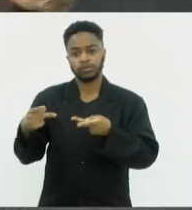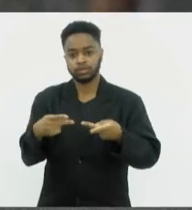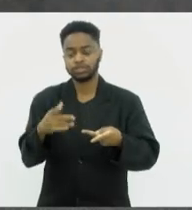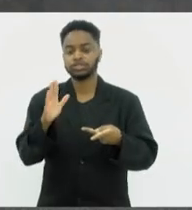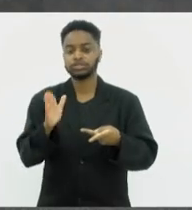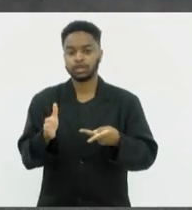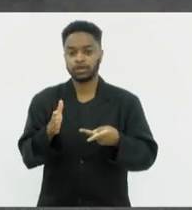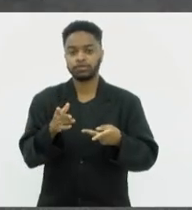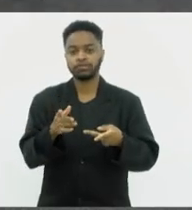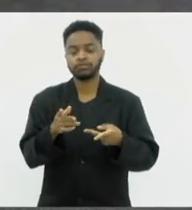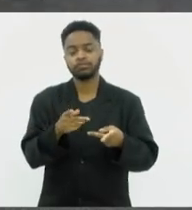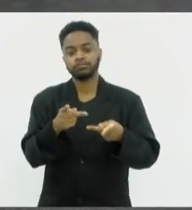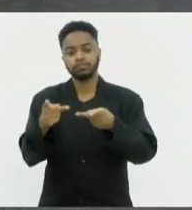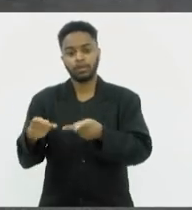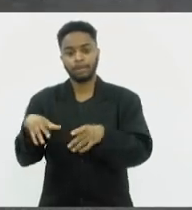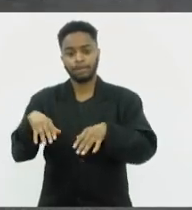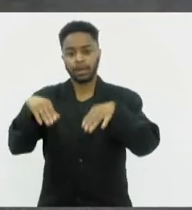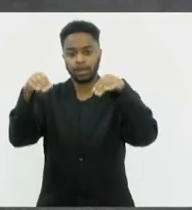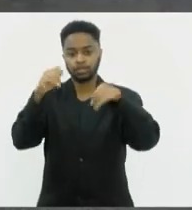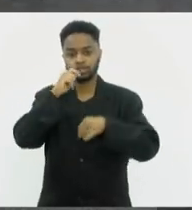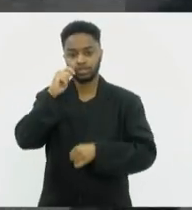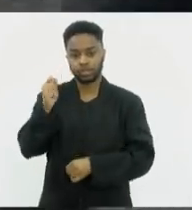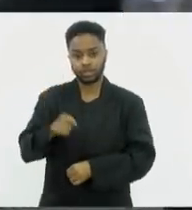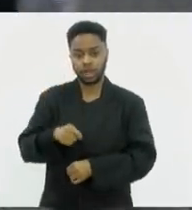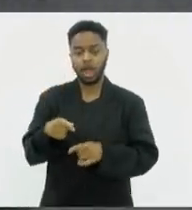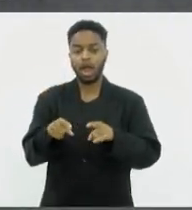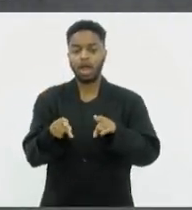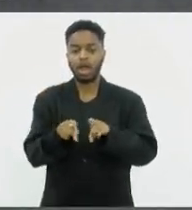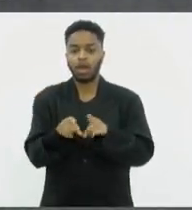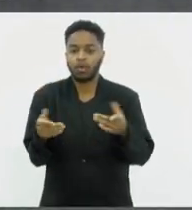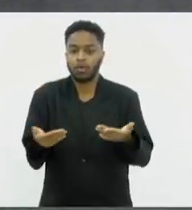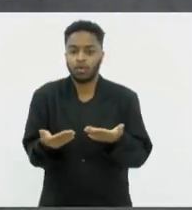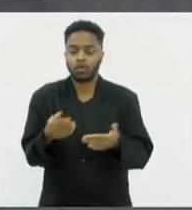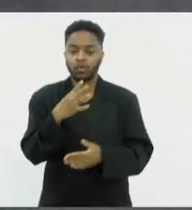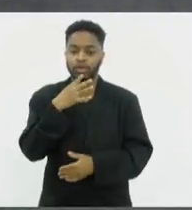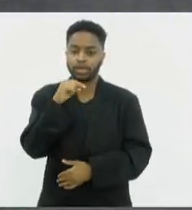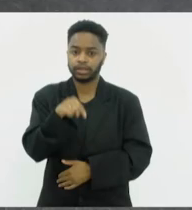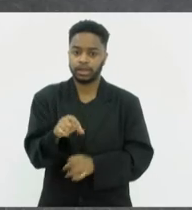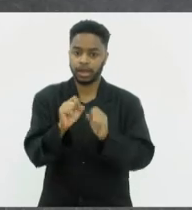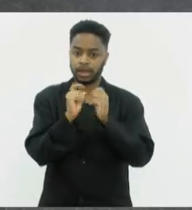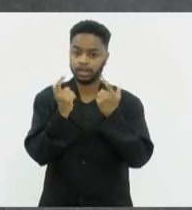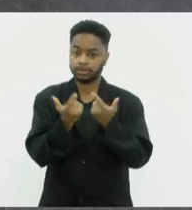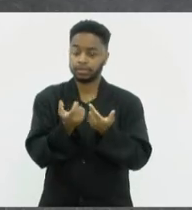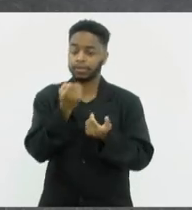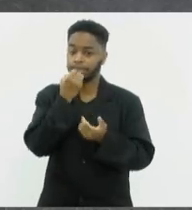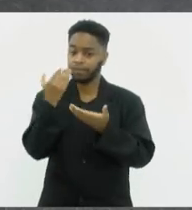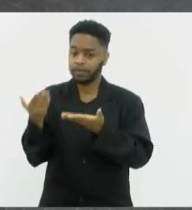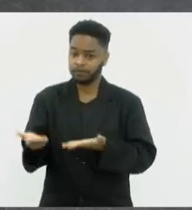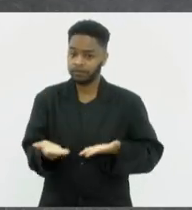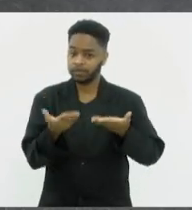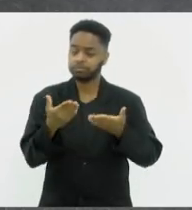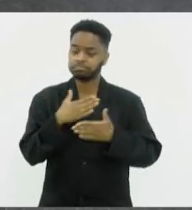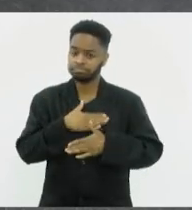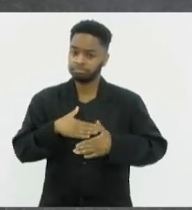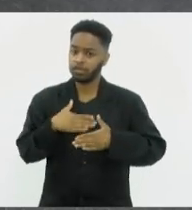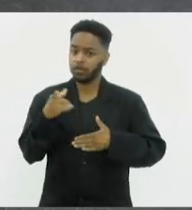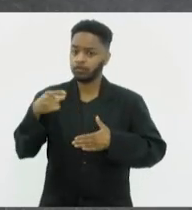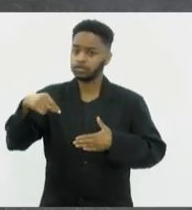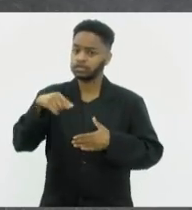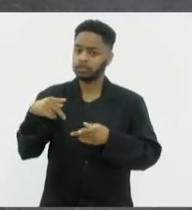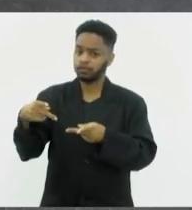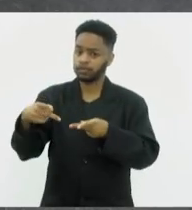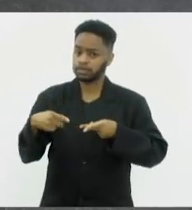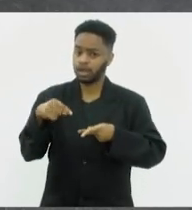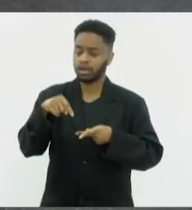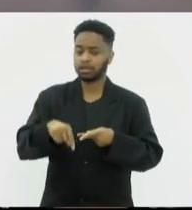Palácio Tiradentes e agora estão aqui conhecendo o nosso prédio. Sejam bem-vindos, é uma honra estar recebendo colegas aqui